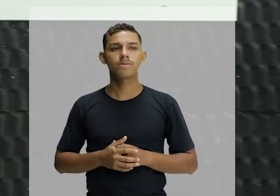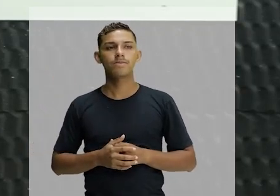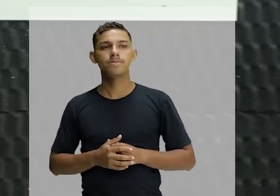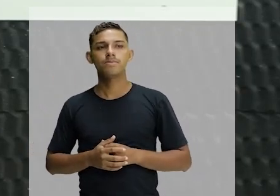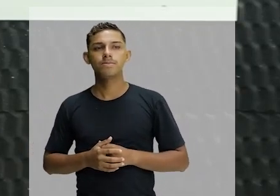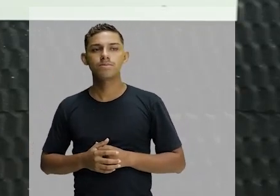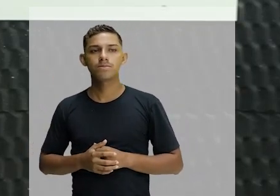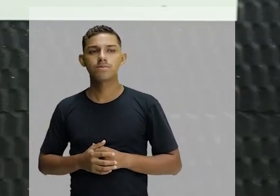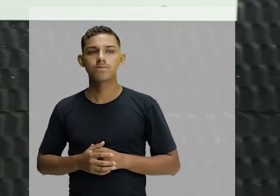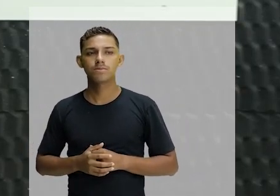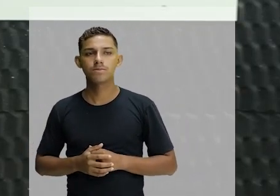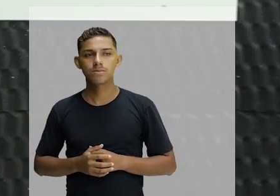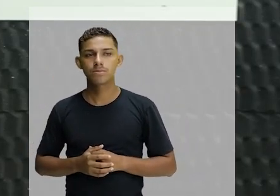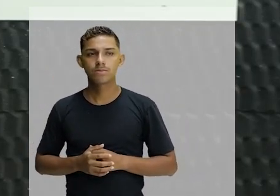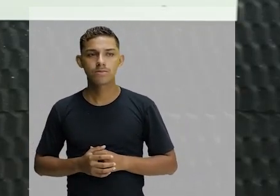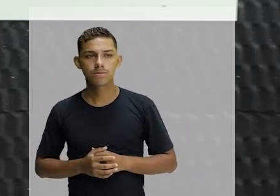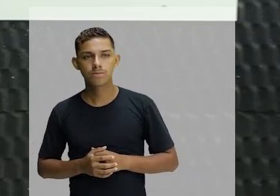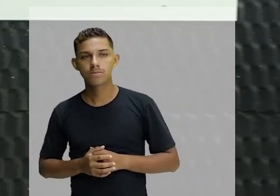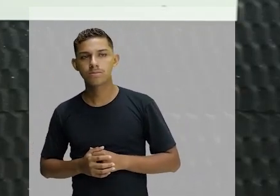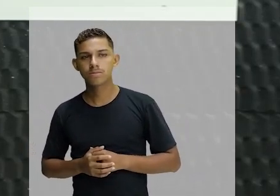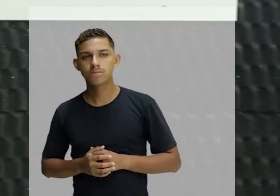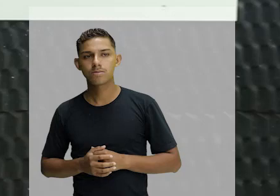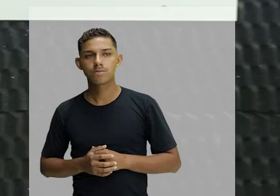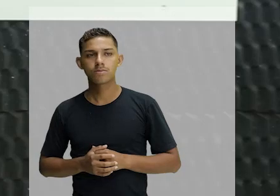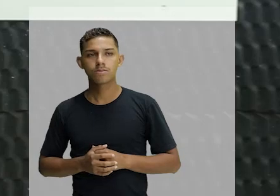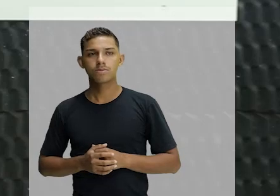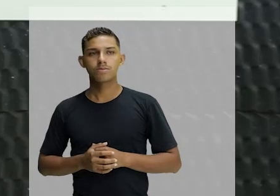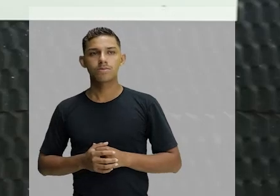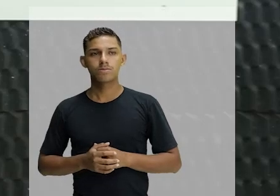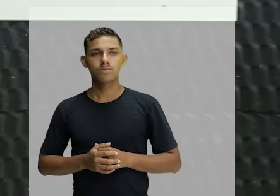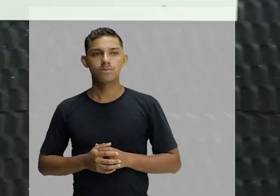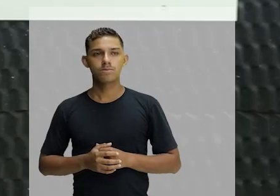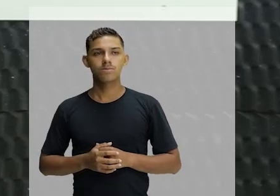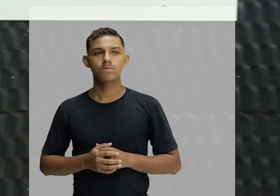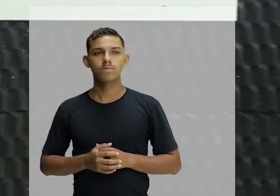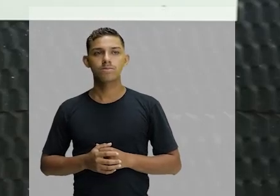Q, de coordenada 0 e -1.